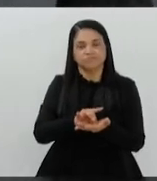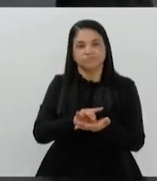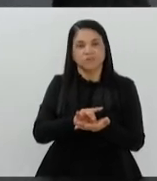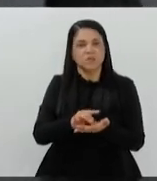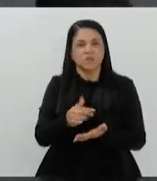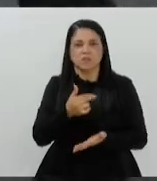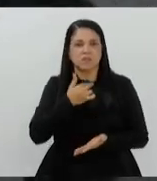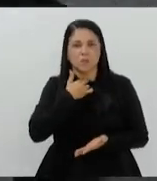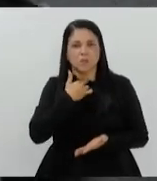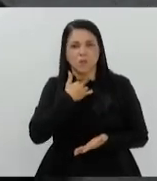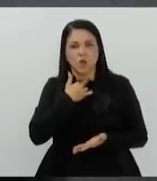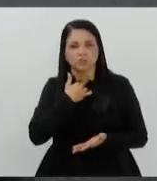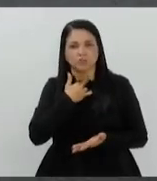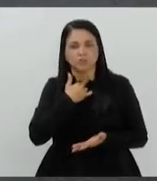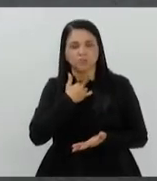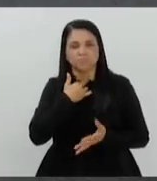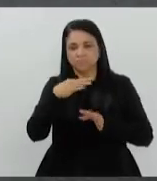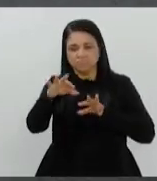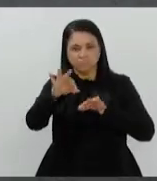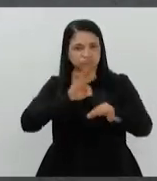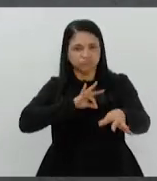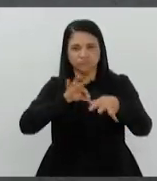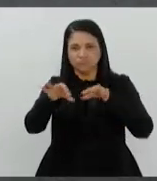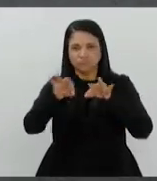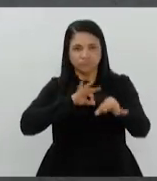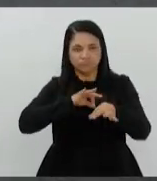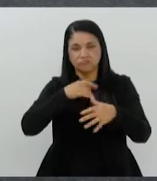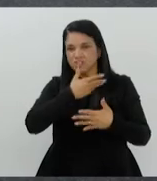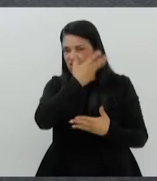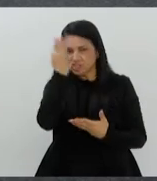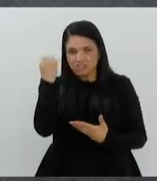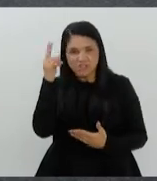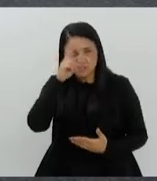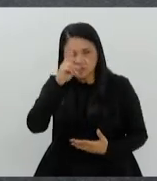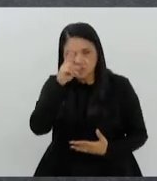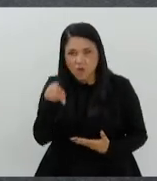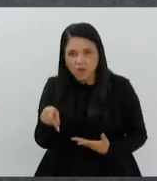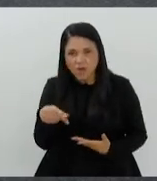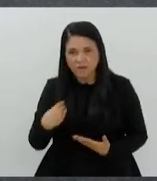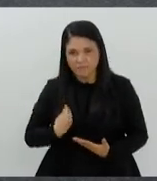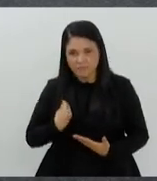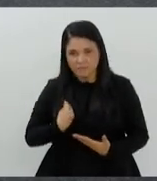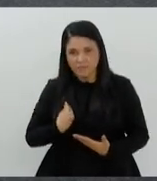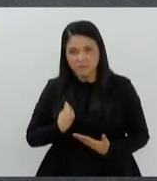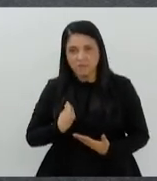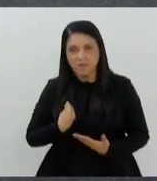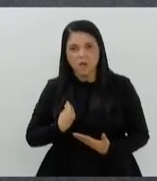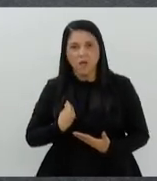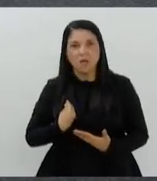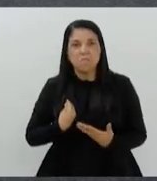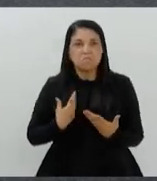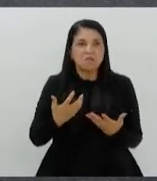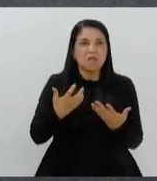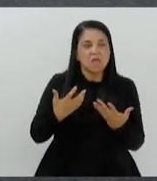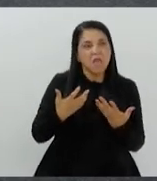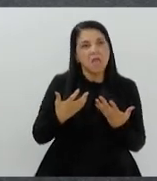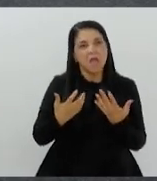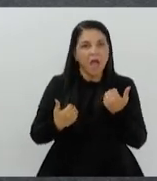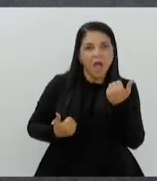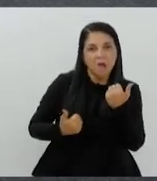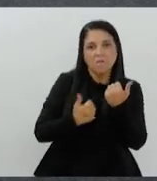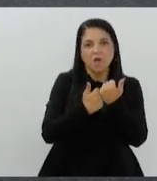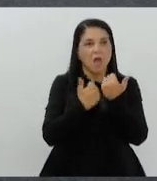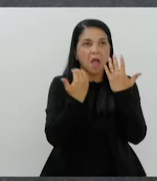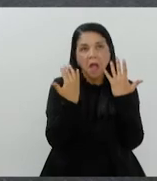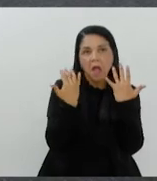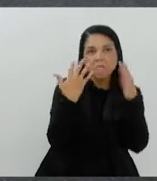não pode rasgar a história, a gente não pode, para fazer aqui um apoio ou fazer um